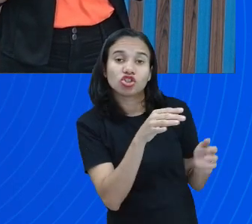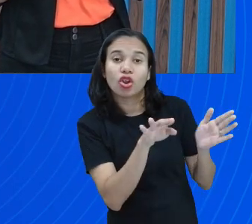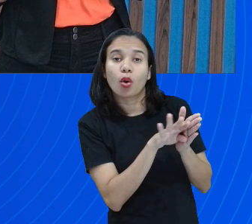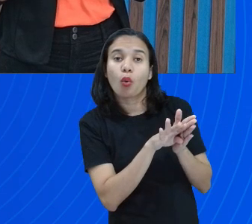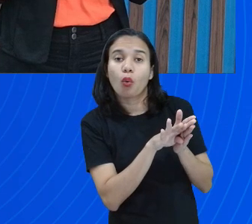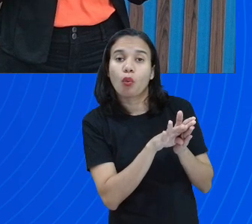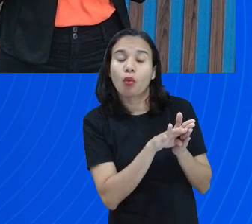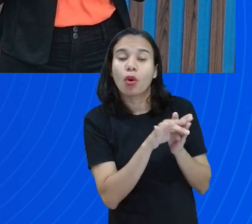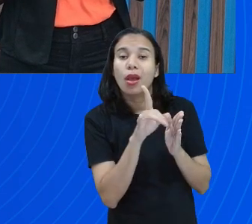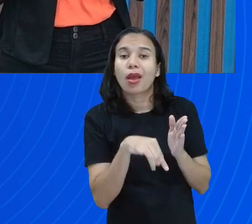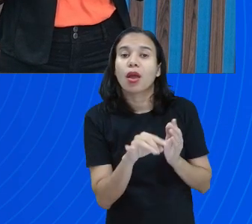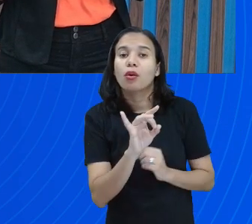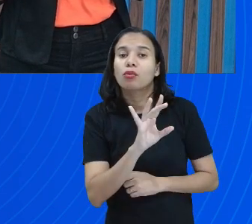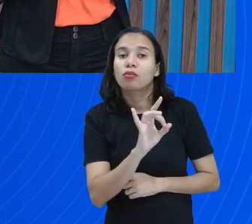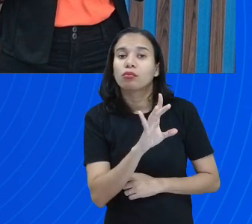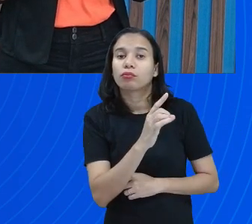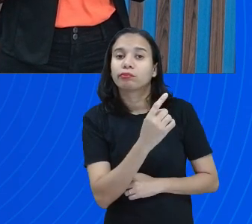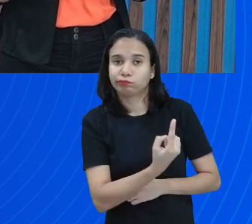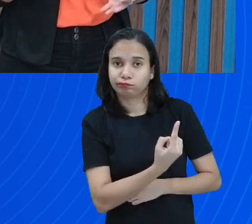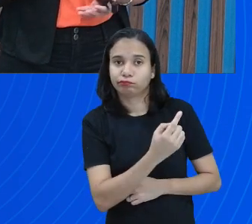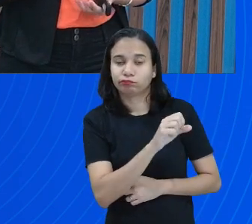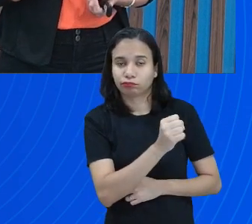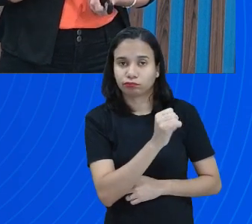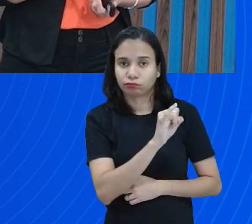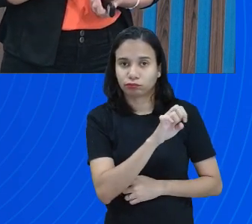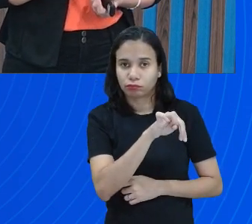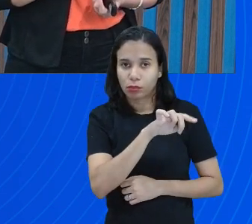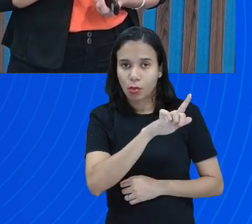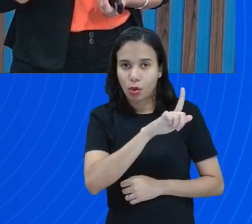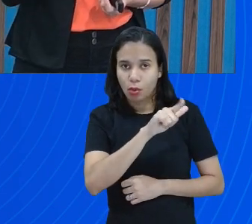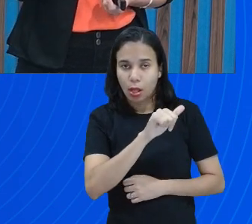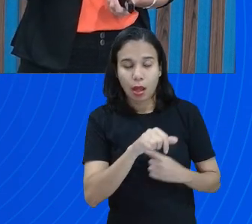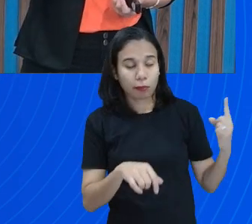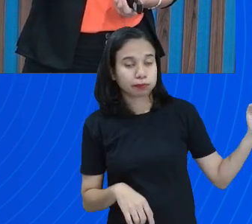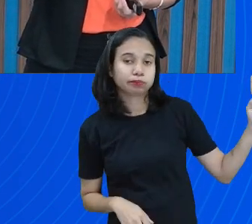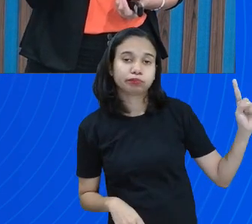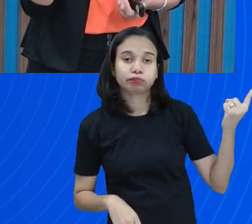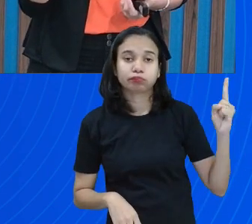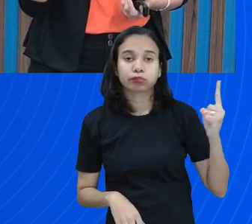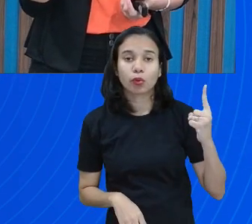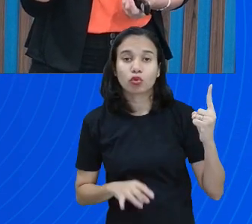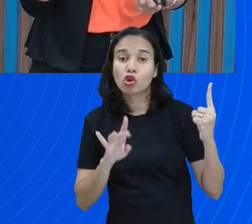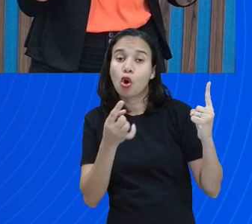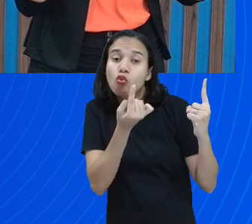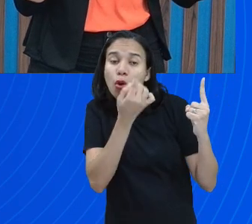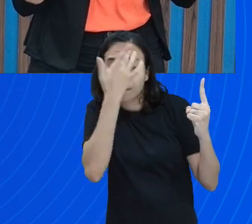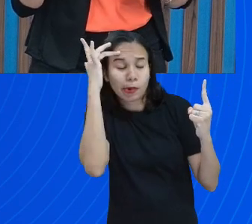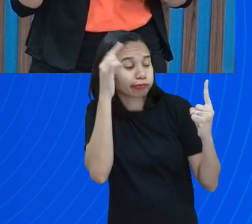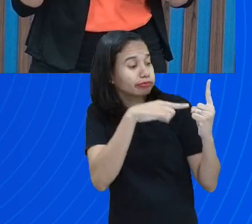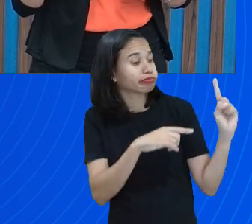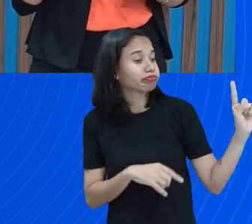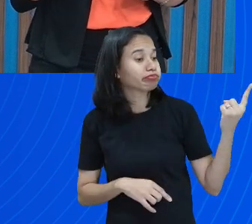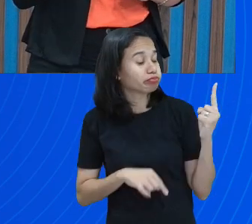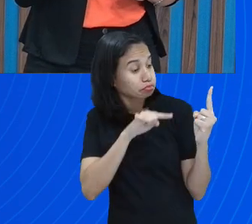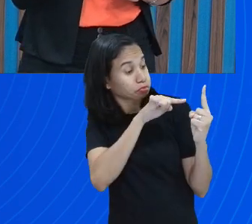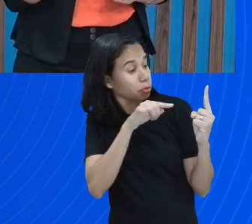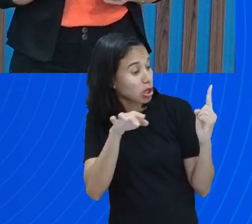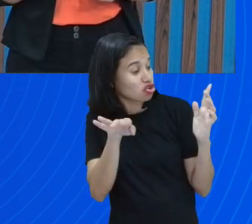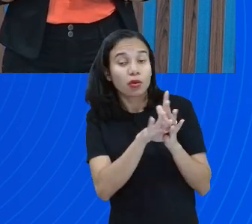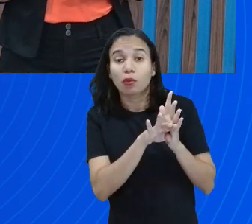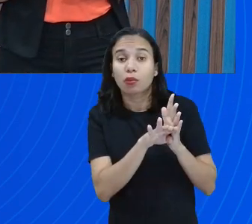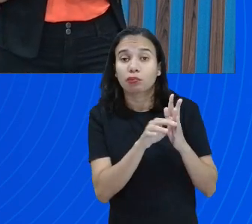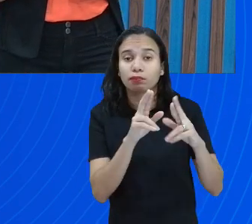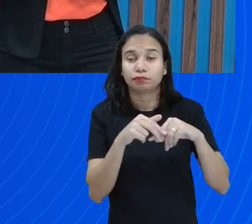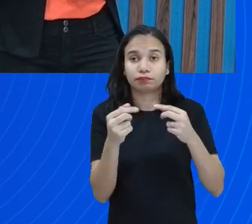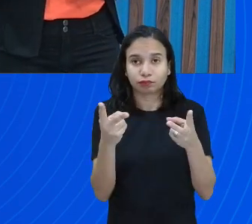quê? Singular ou plural? Está no singular. Por quê? Porque é uma pessoa apenas que chegou. Ele chegou.